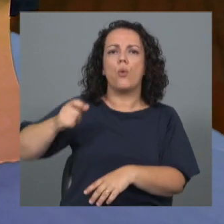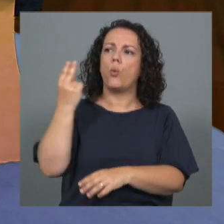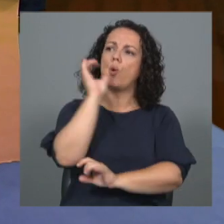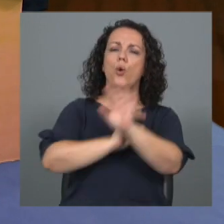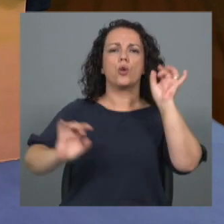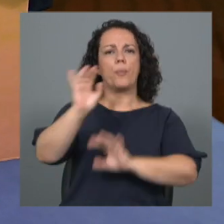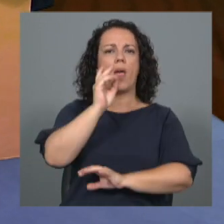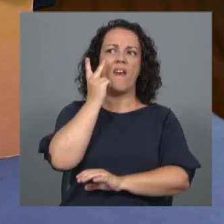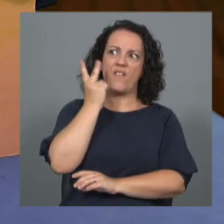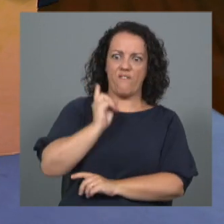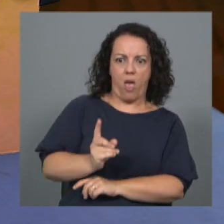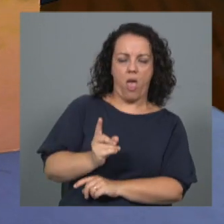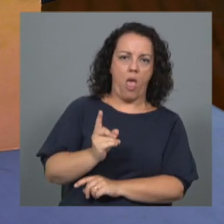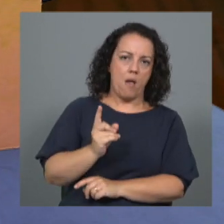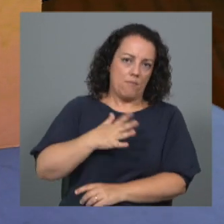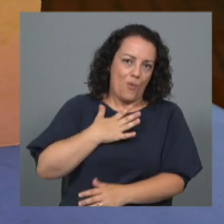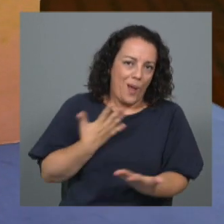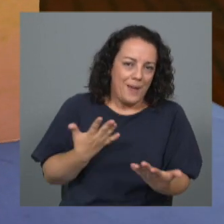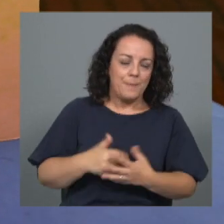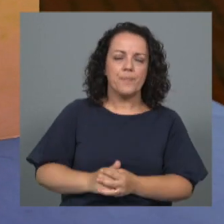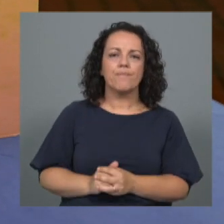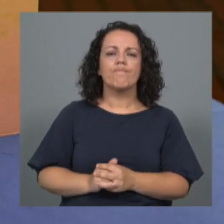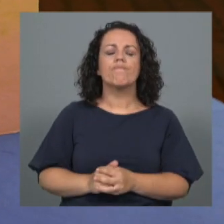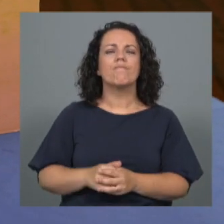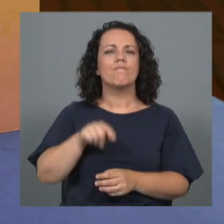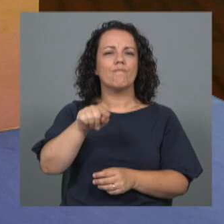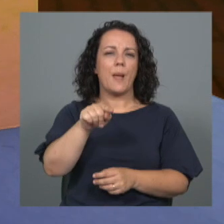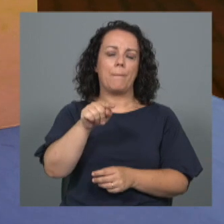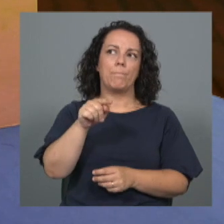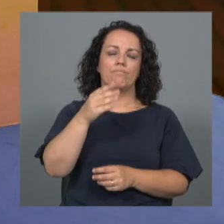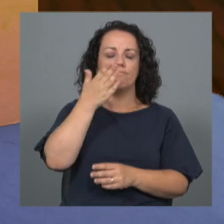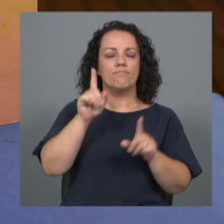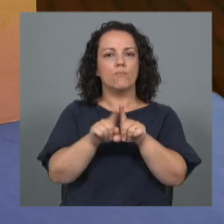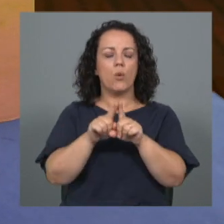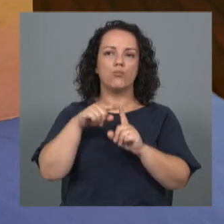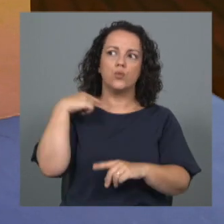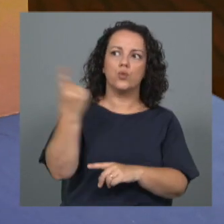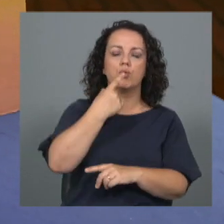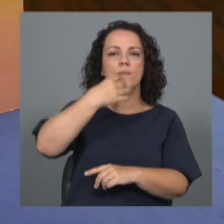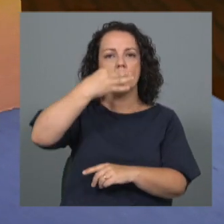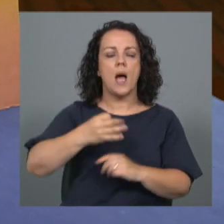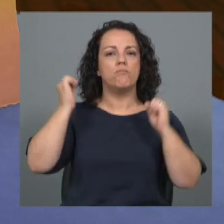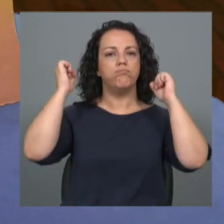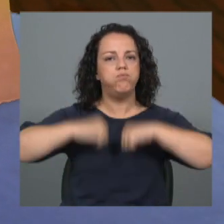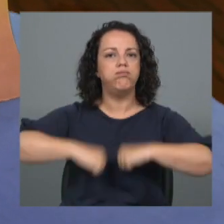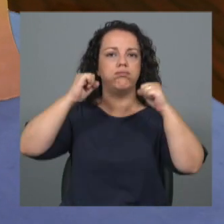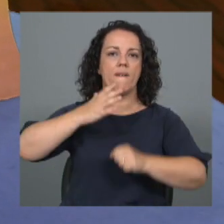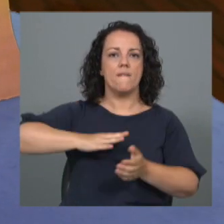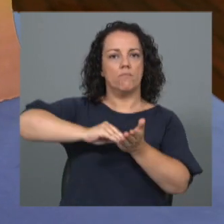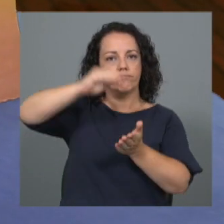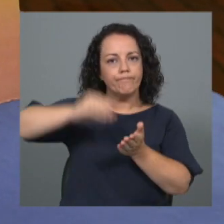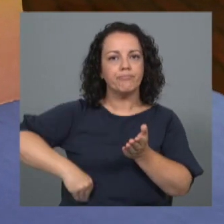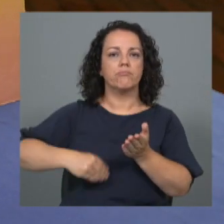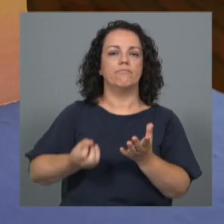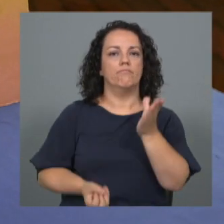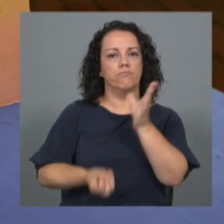viver nesta condição. Esta unanimidade, aparente facilidade com que foi assinado também a criação